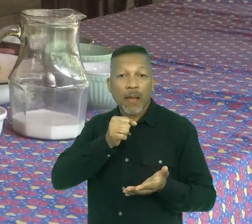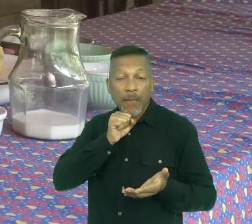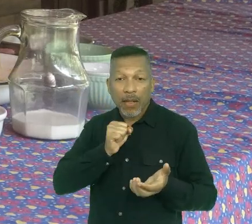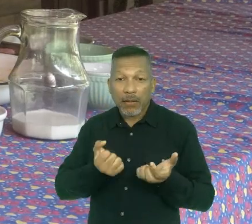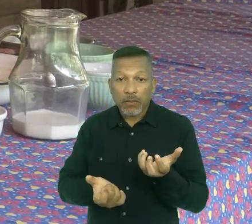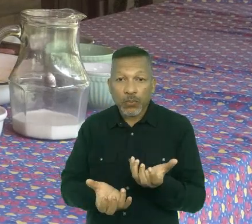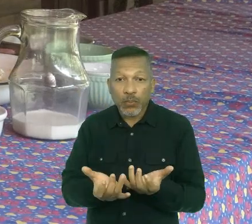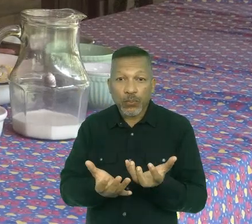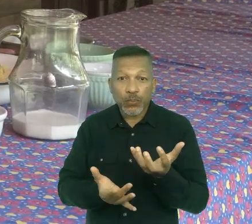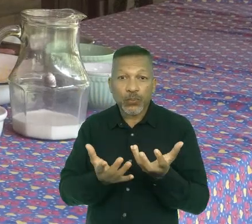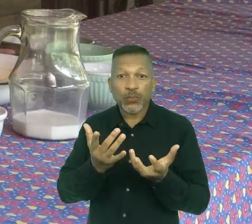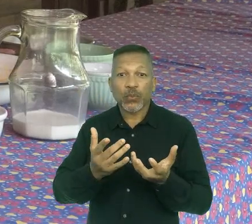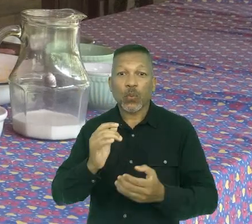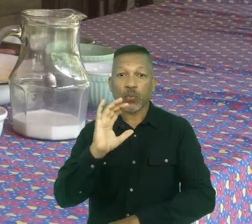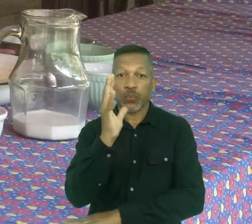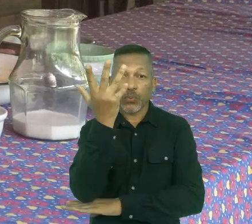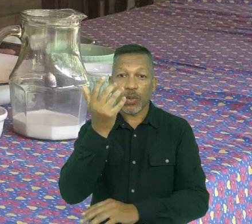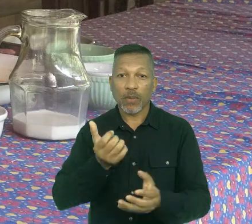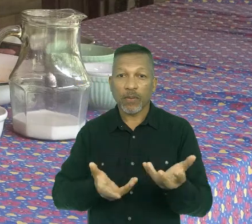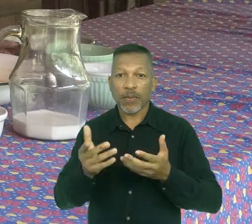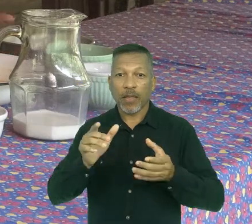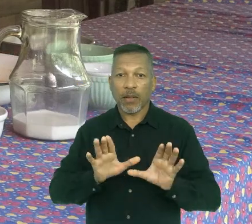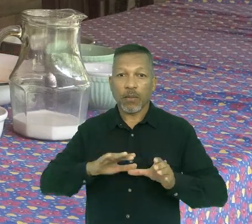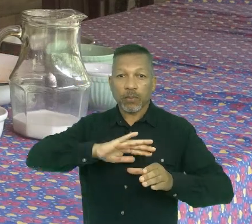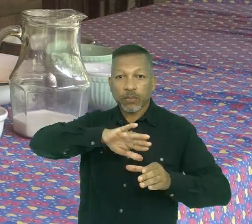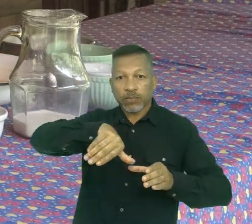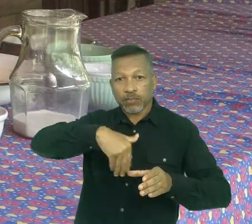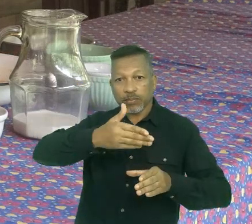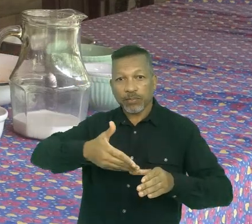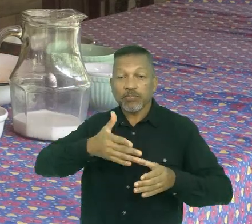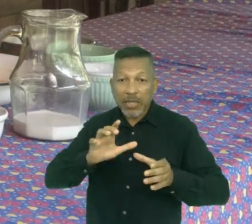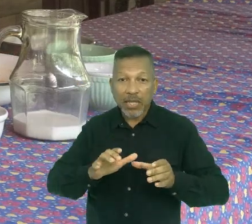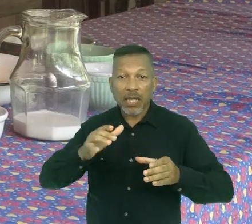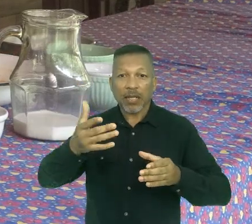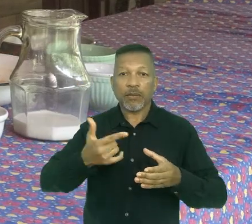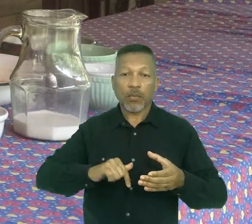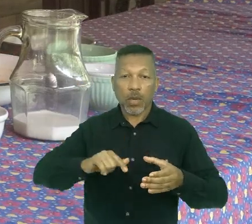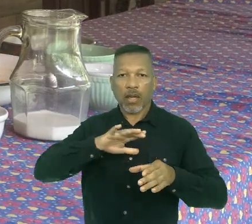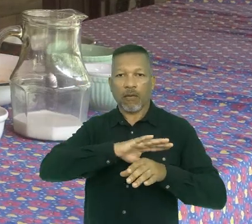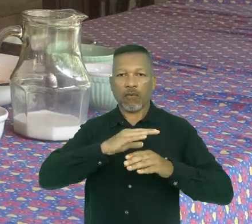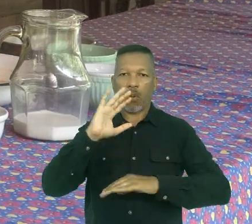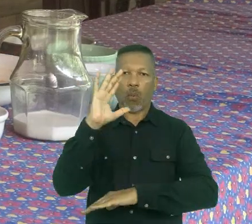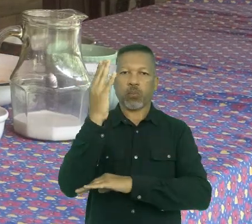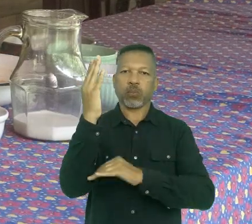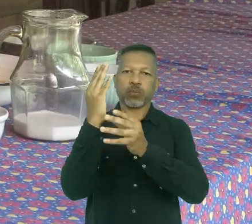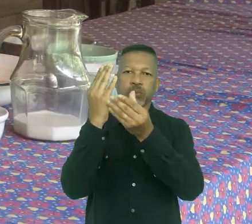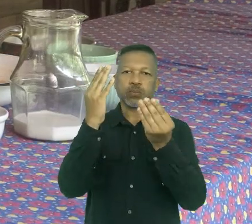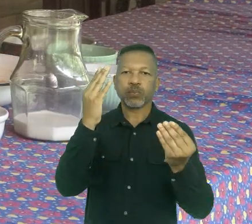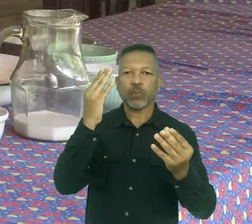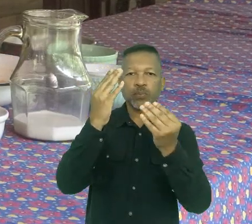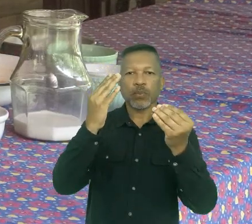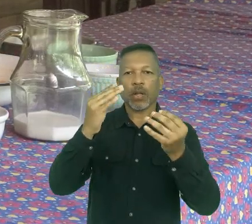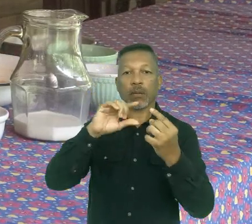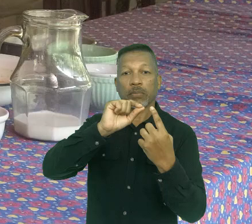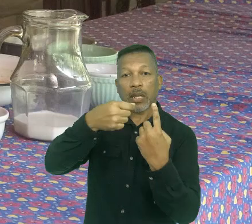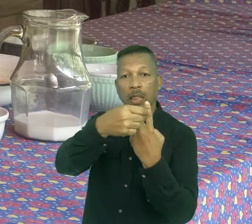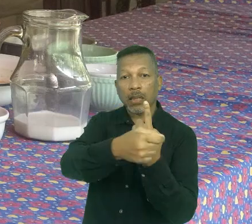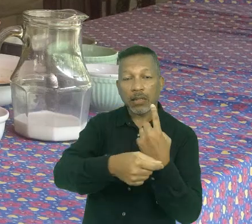lenha. Ela untava uma panela e colocava com folha de bananeira e aí